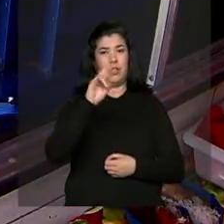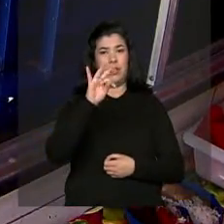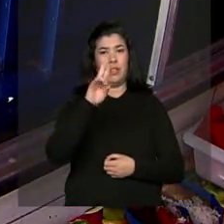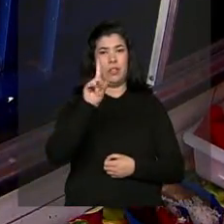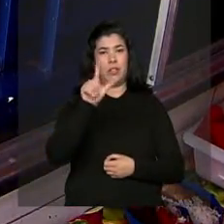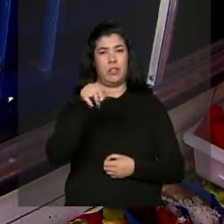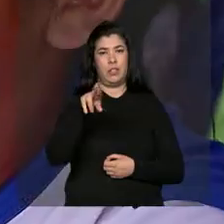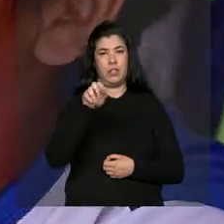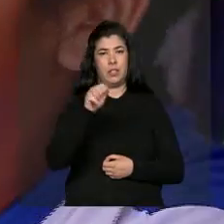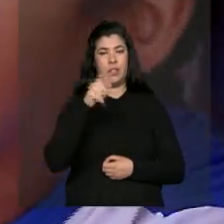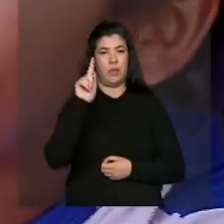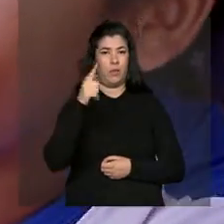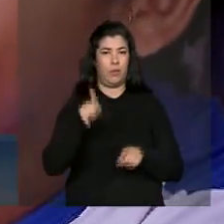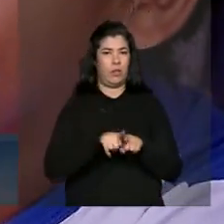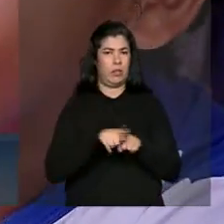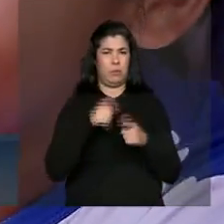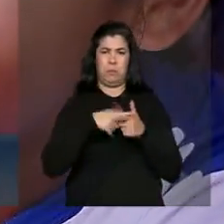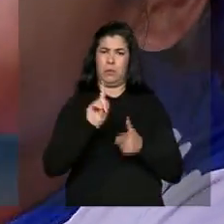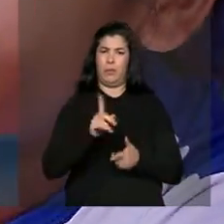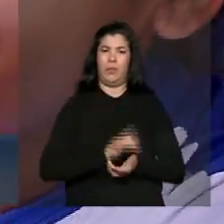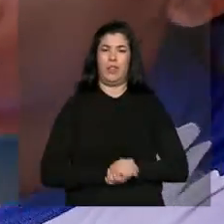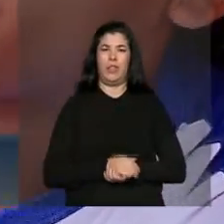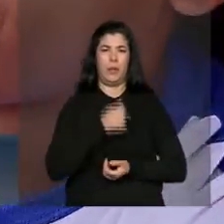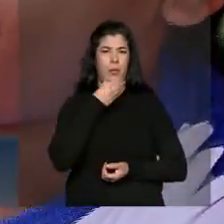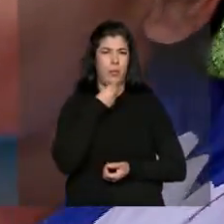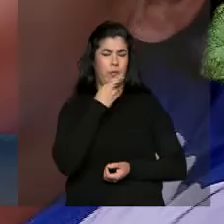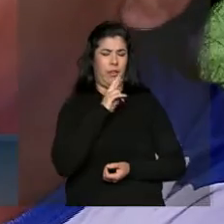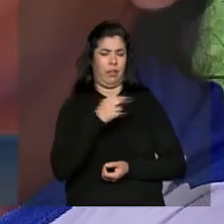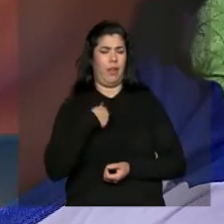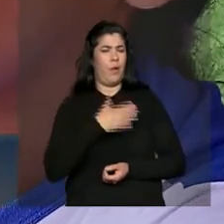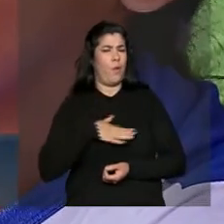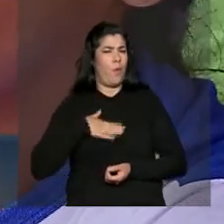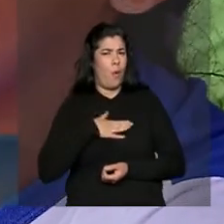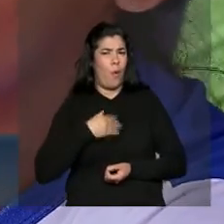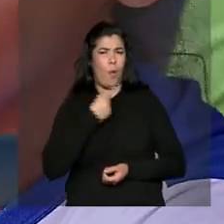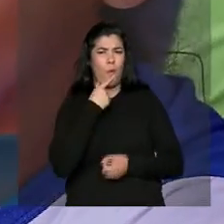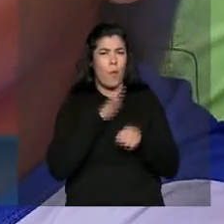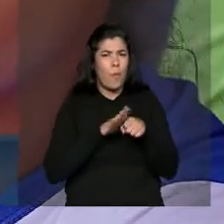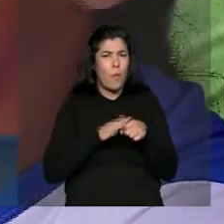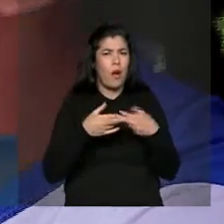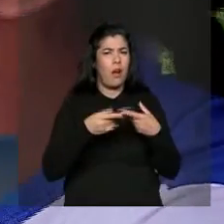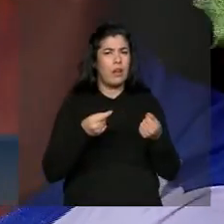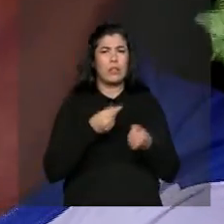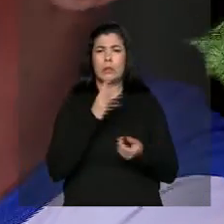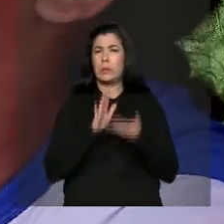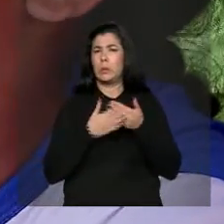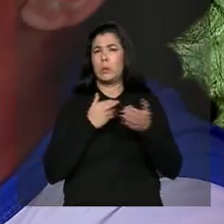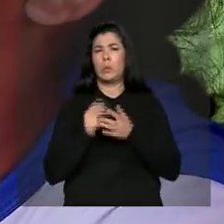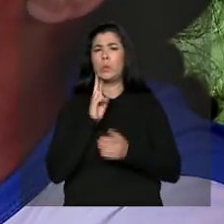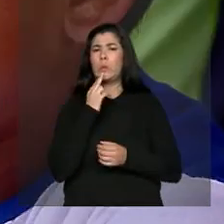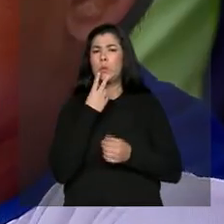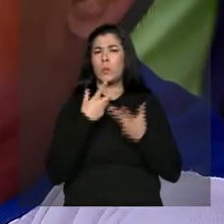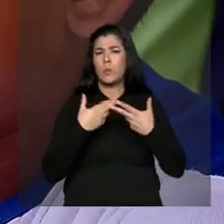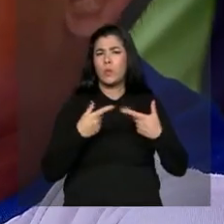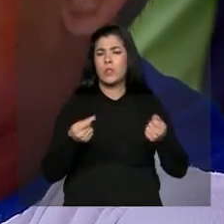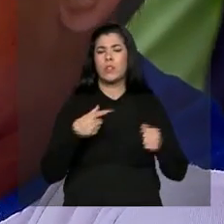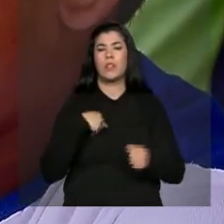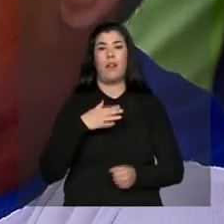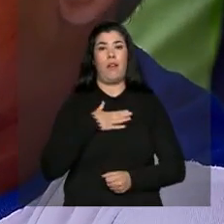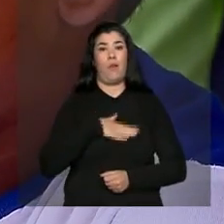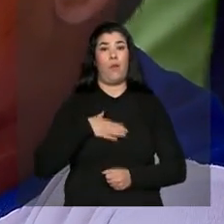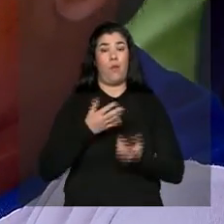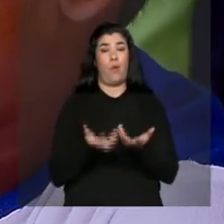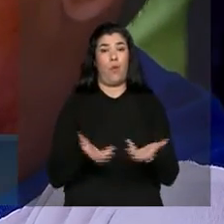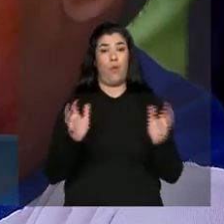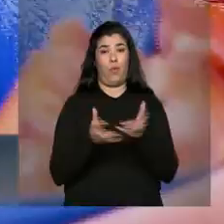para a meninada. Eu gosto de beterraba, verdura, de qualquer verdura que eu gosto. Eu gosto de